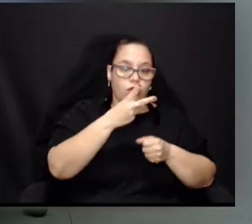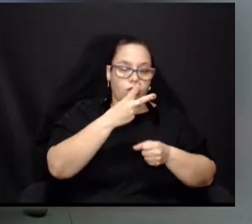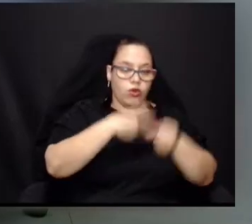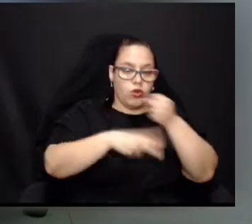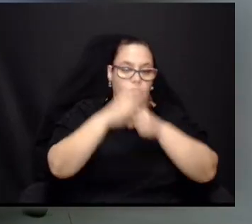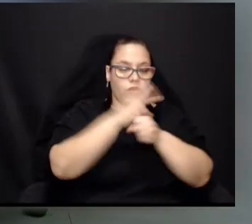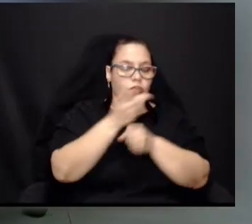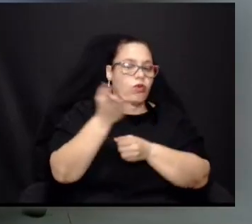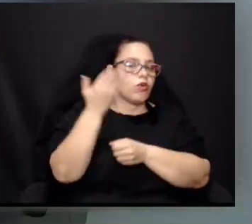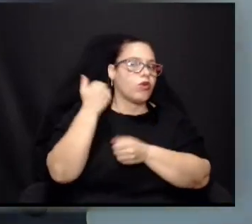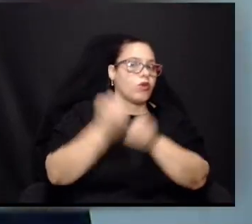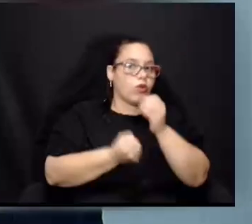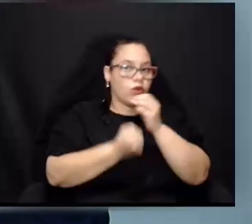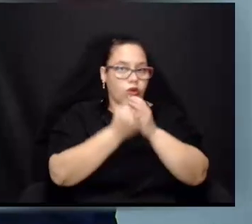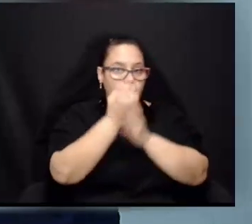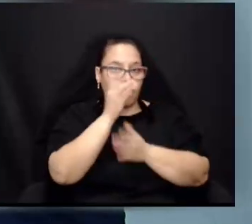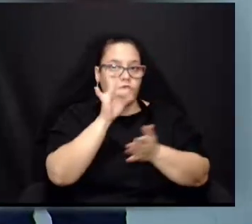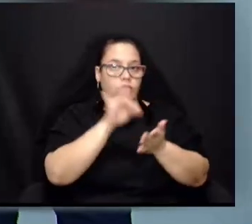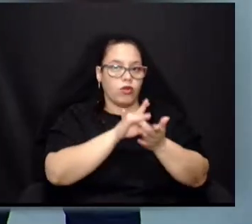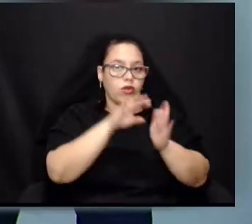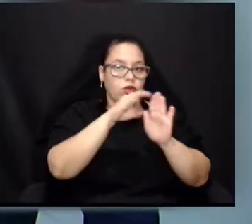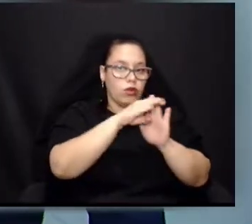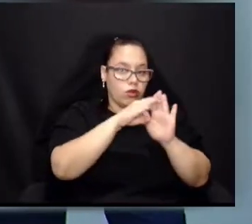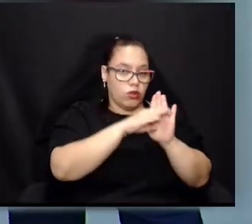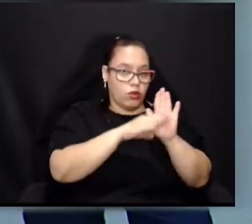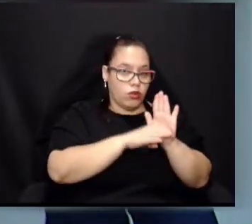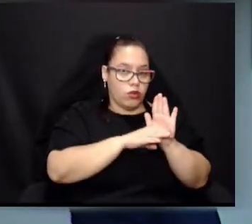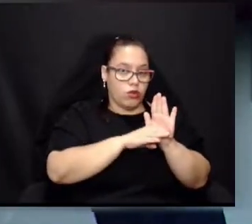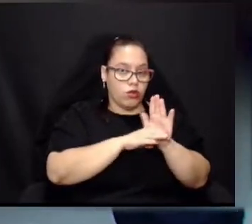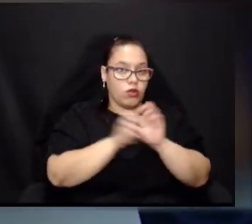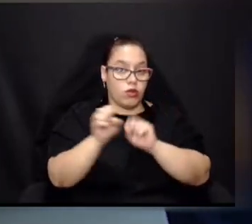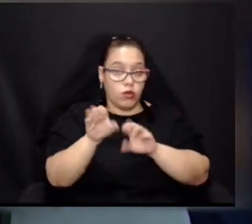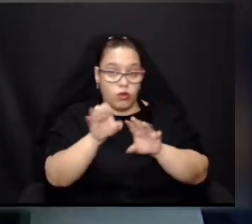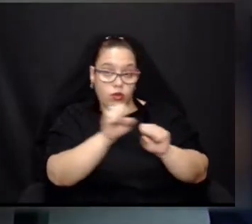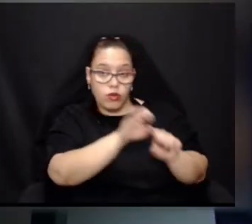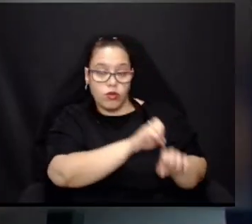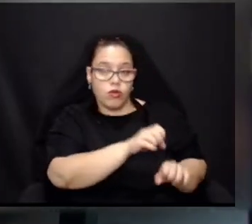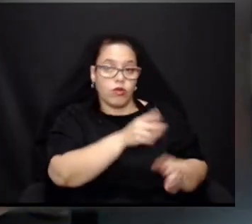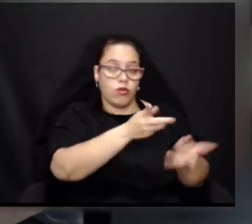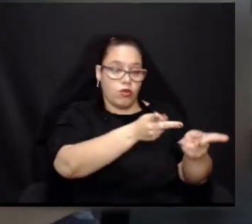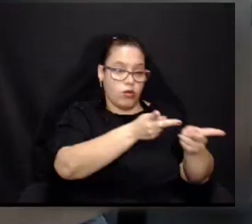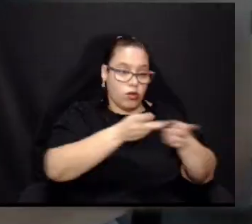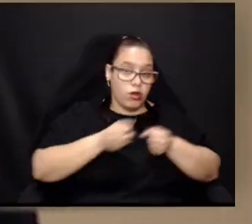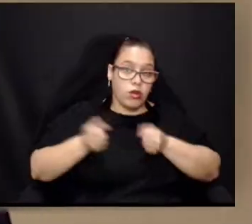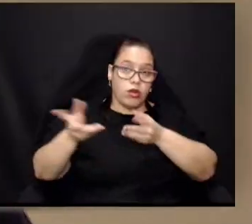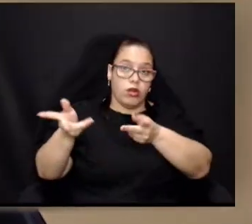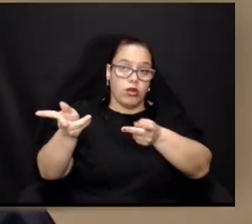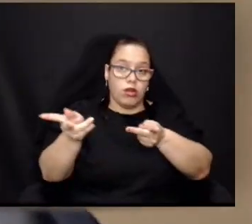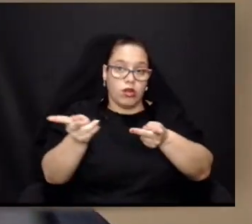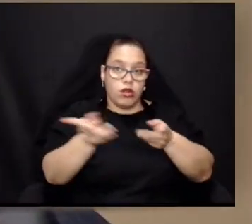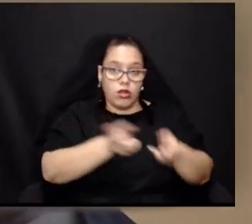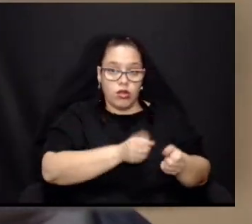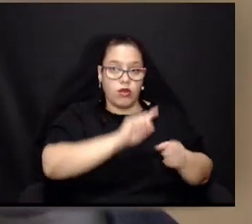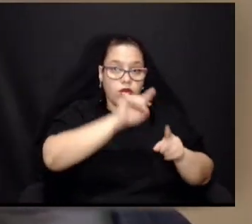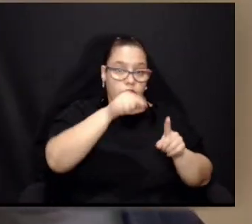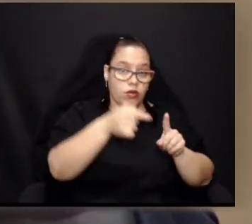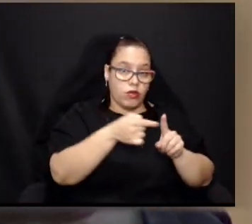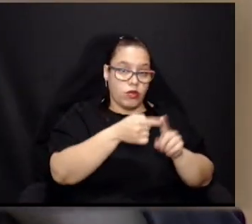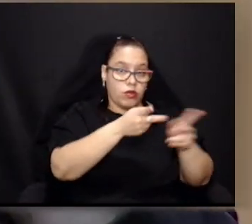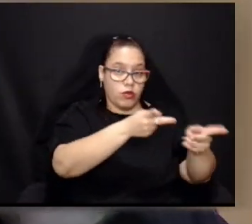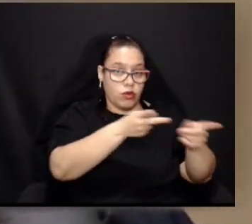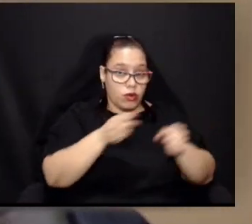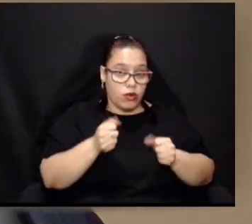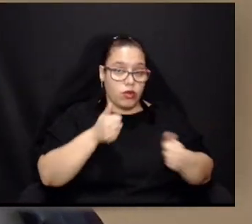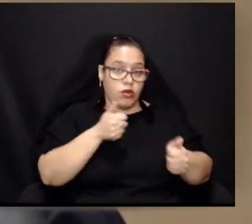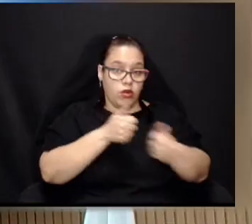criar realmente um programa de cunho educativo para essas visitas. Então, o objetivo da visita é aproximar a